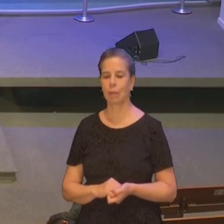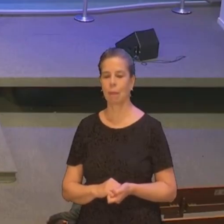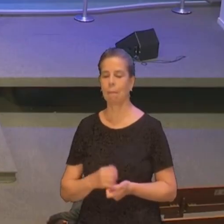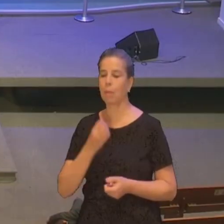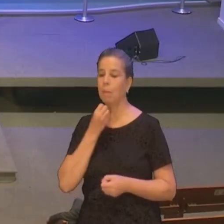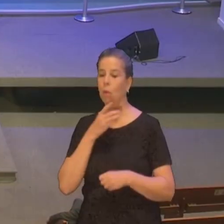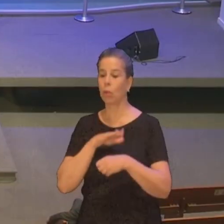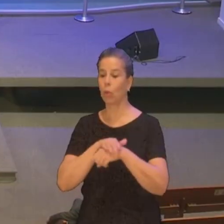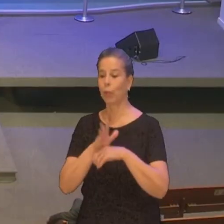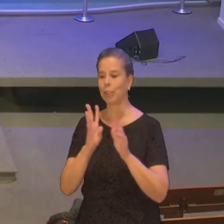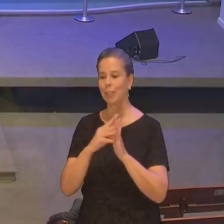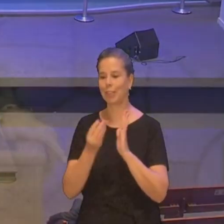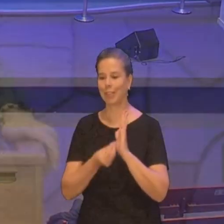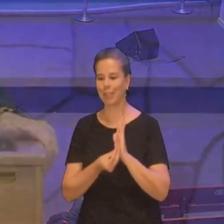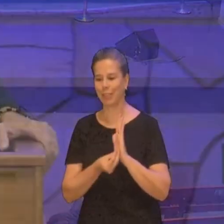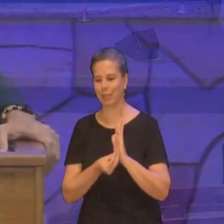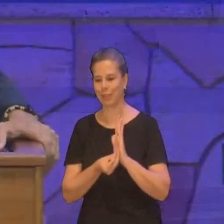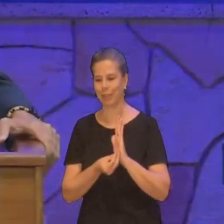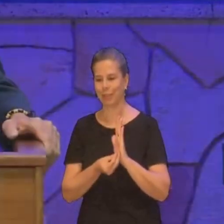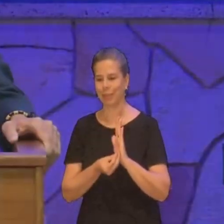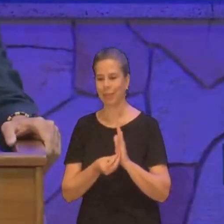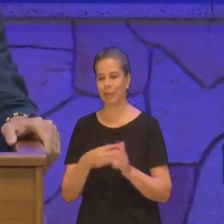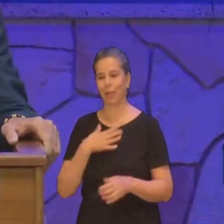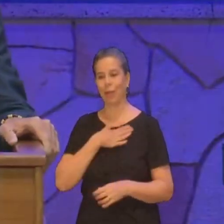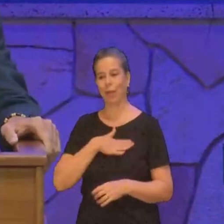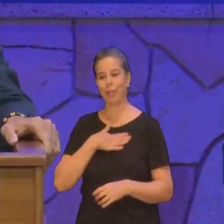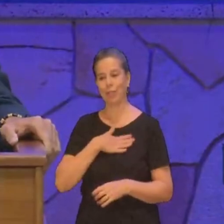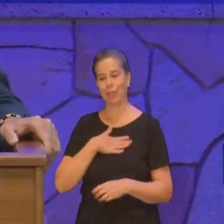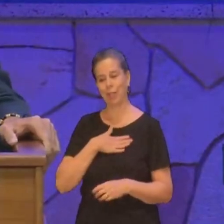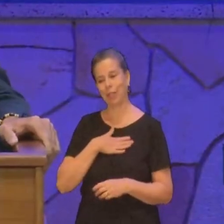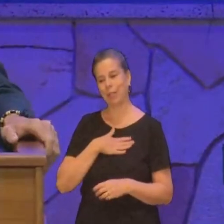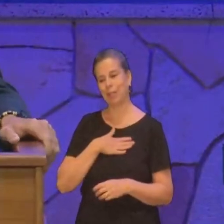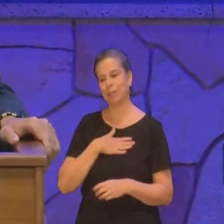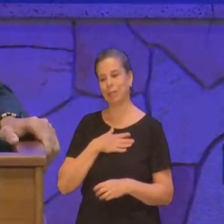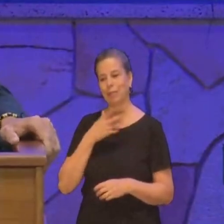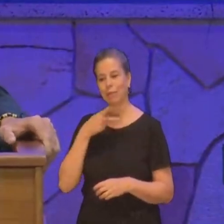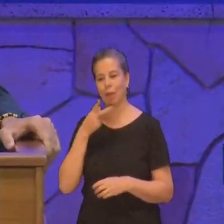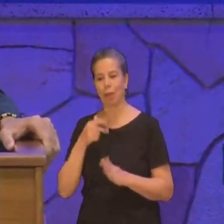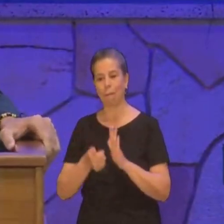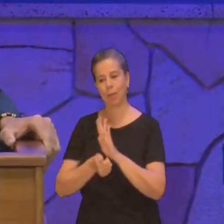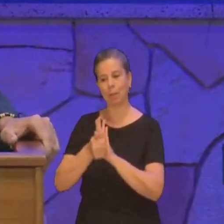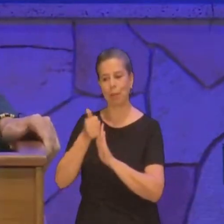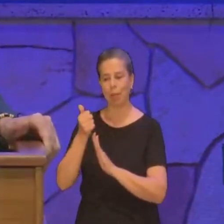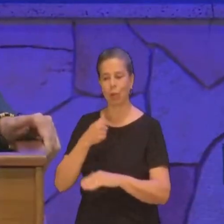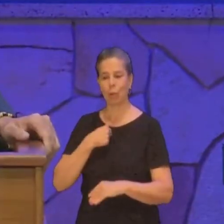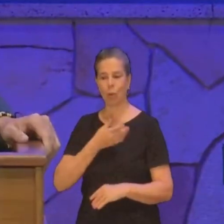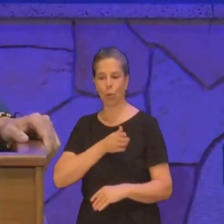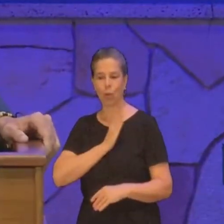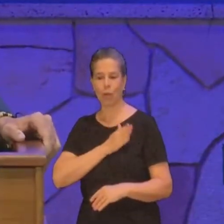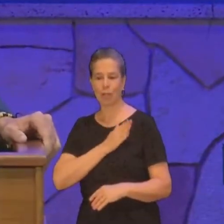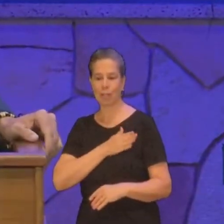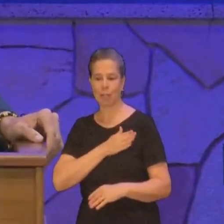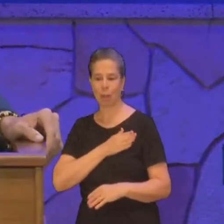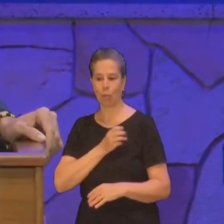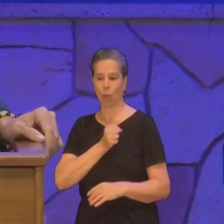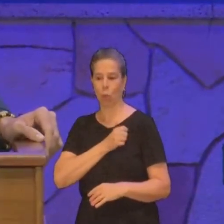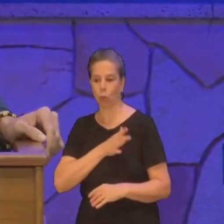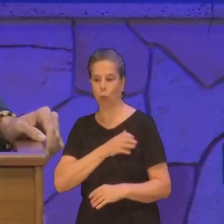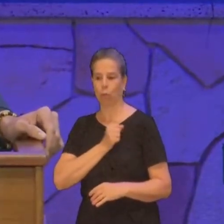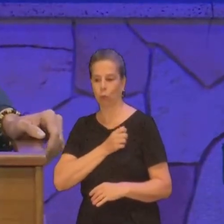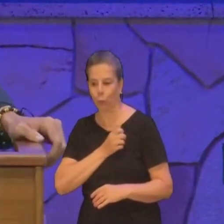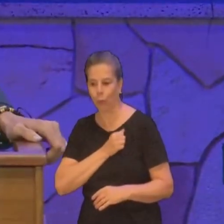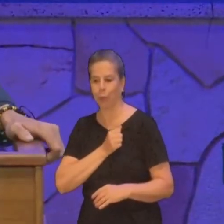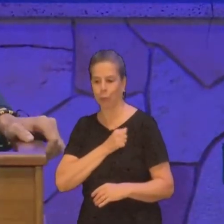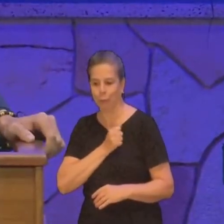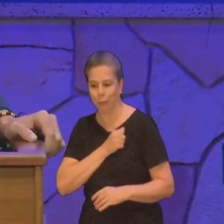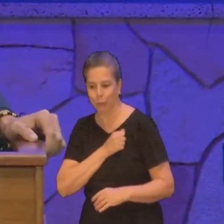Boa noite, igreja. Gostaria de dizer que, em primeiro lugar, o meu coração nunca bateu tão rápido